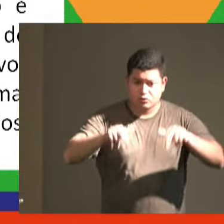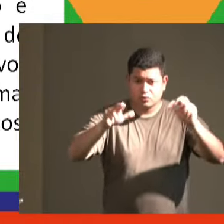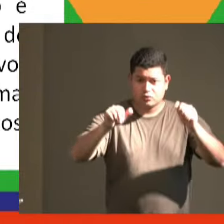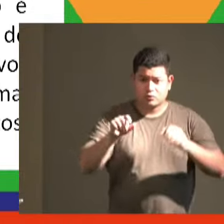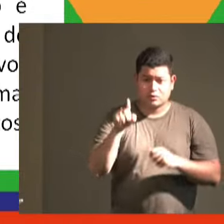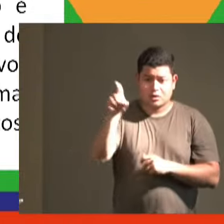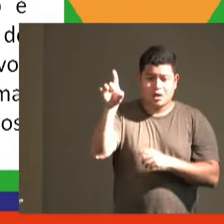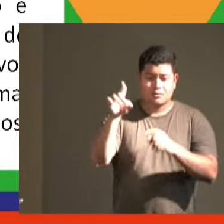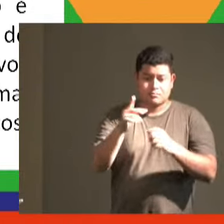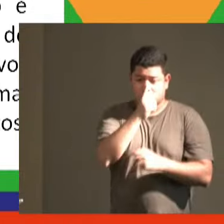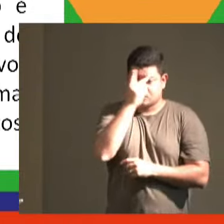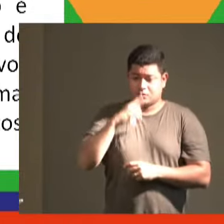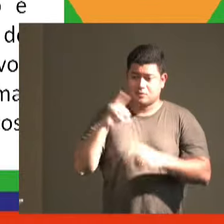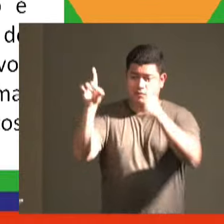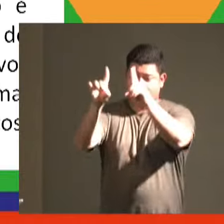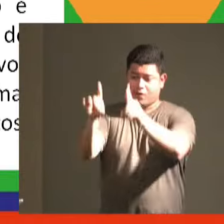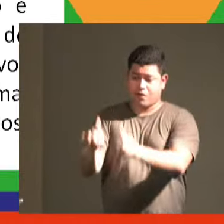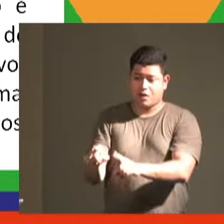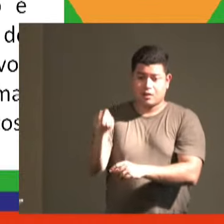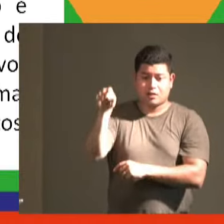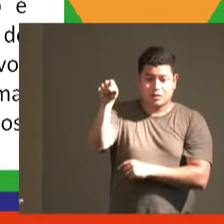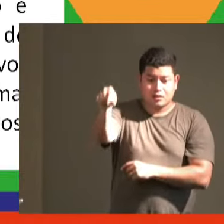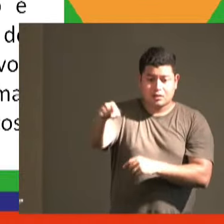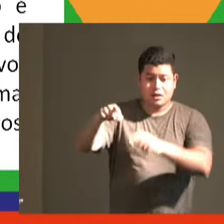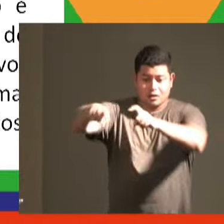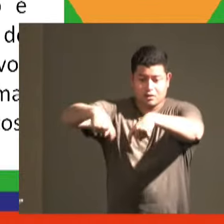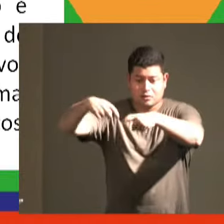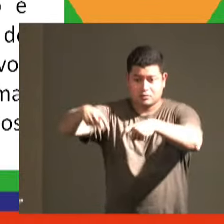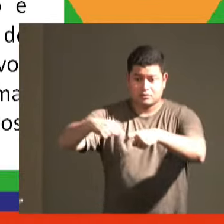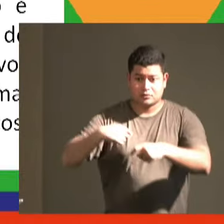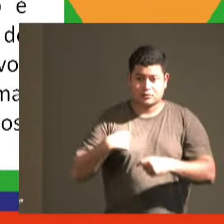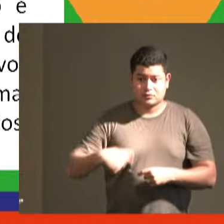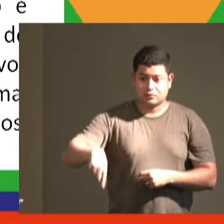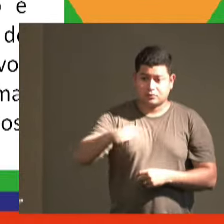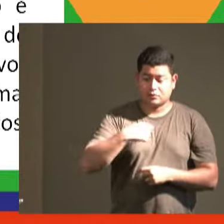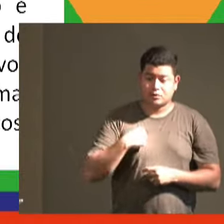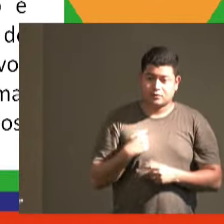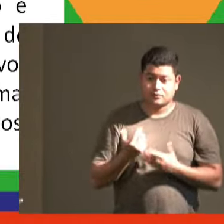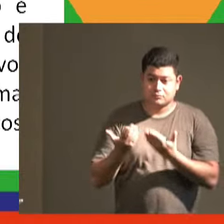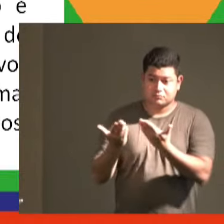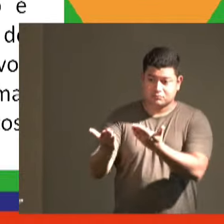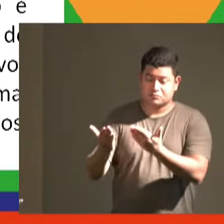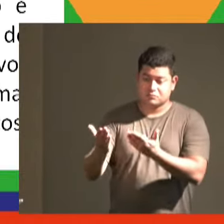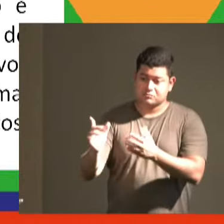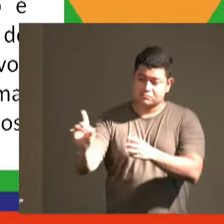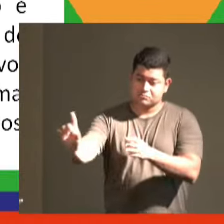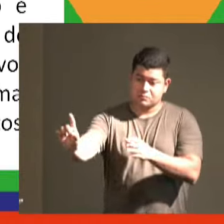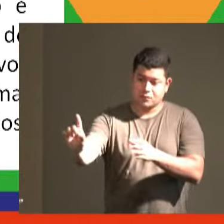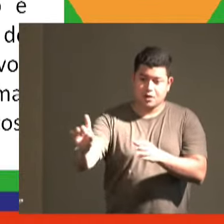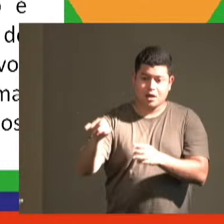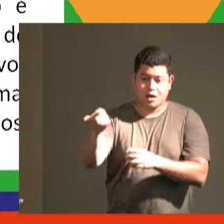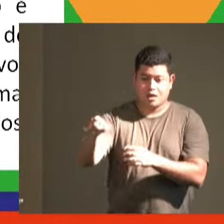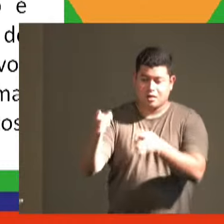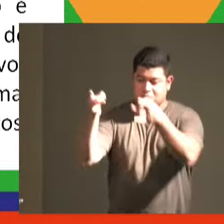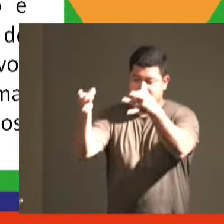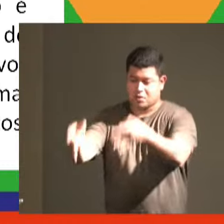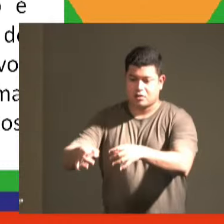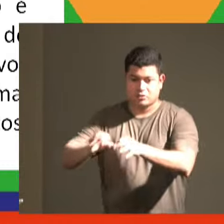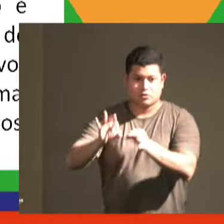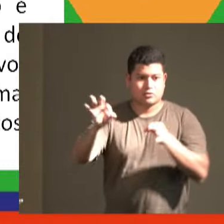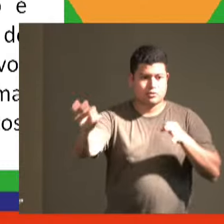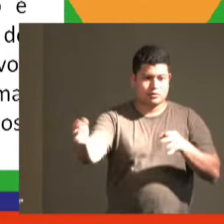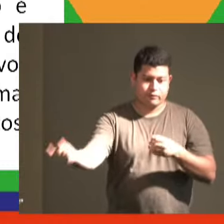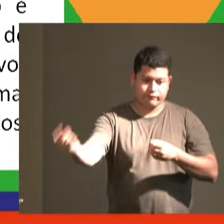com deficiência no campo? O que a gente faz é induzir que a galera saia da roça e venha para a cidade. Olha que